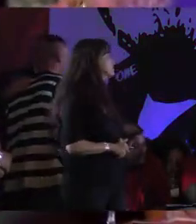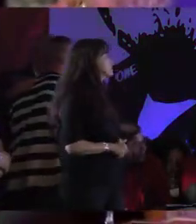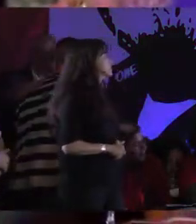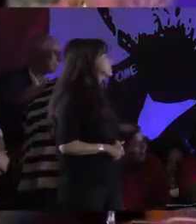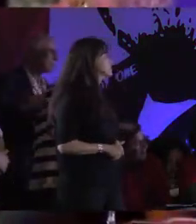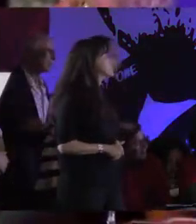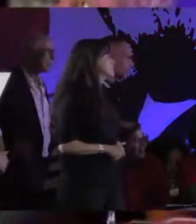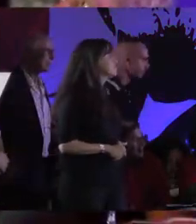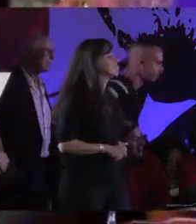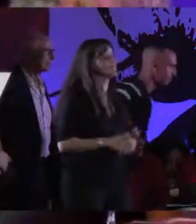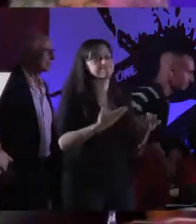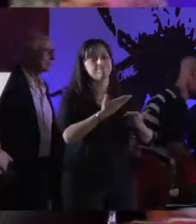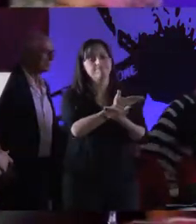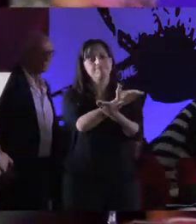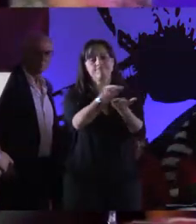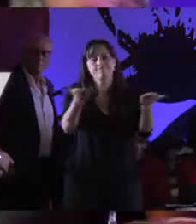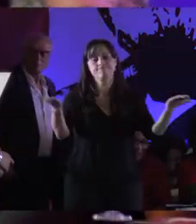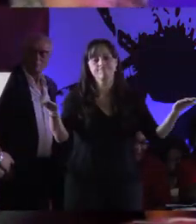Prezados companheiros,